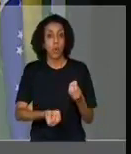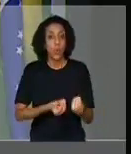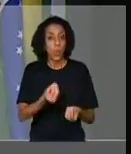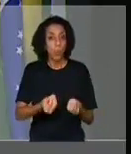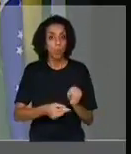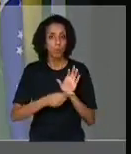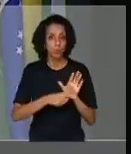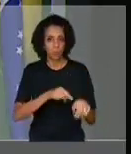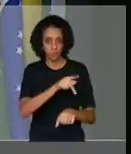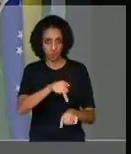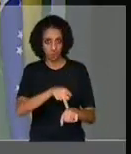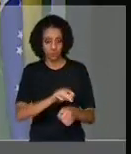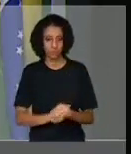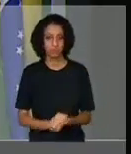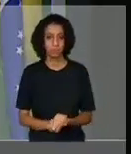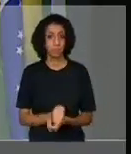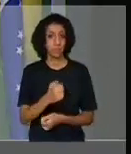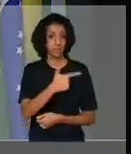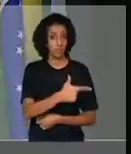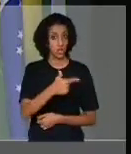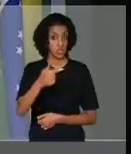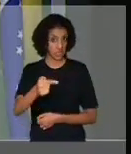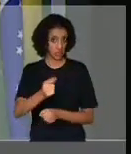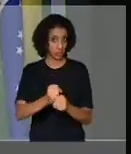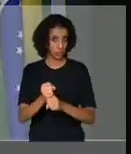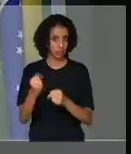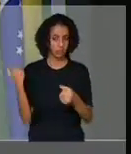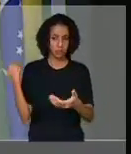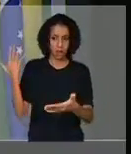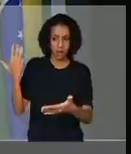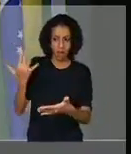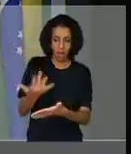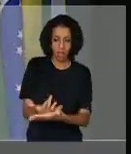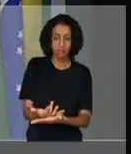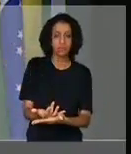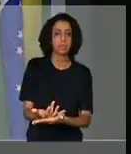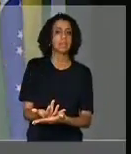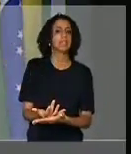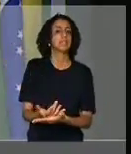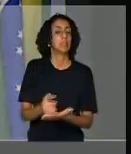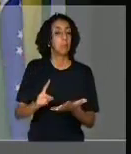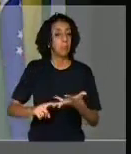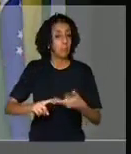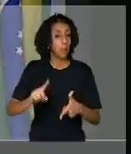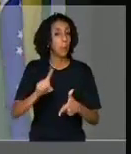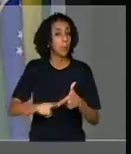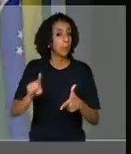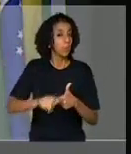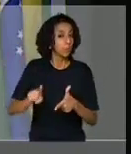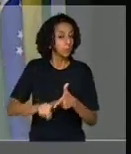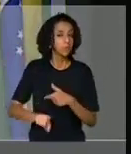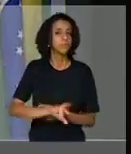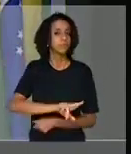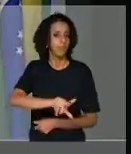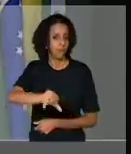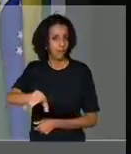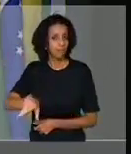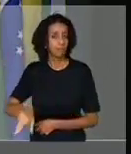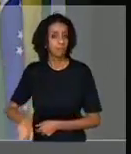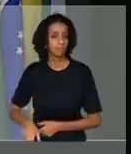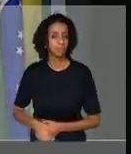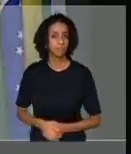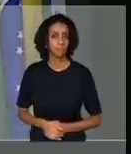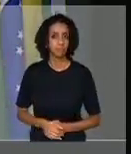Estado brasileiro. Nesses 27 anos, muitos percalços, muitos problemas